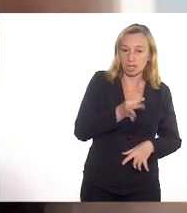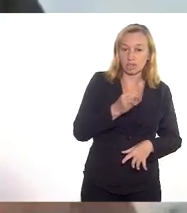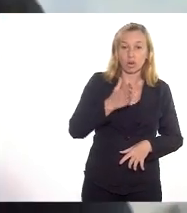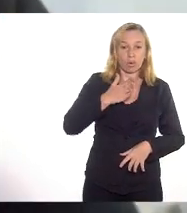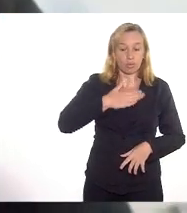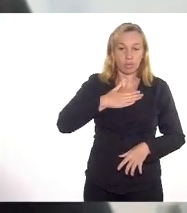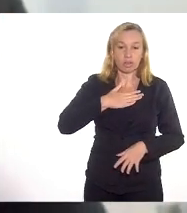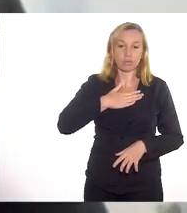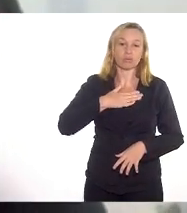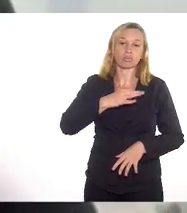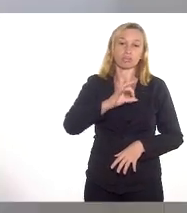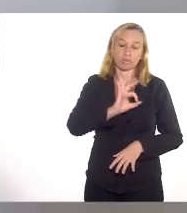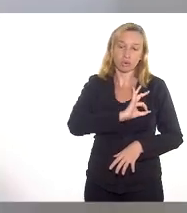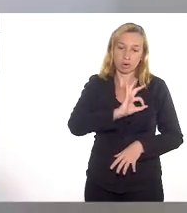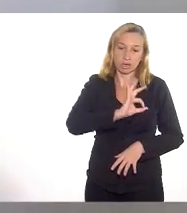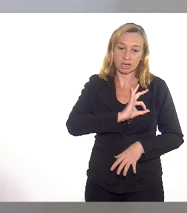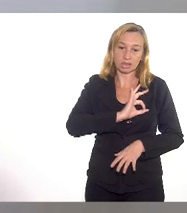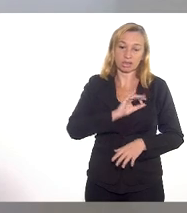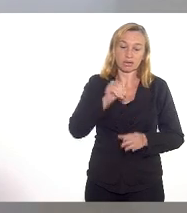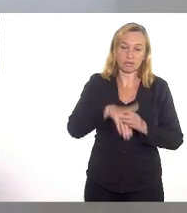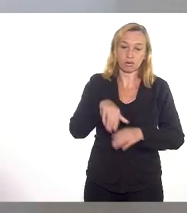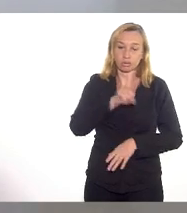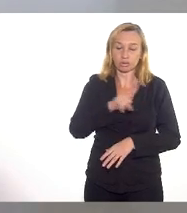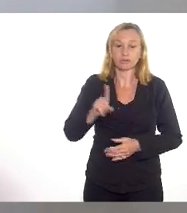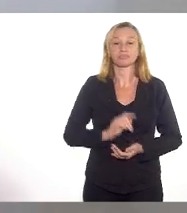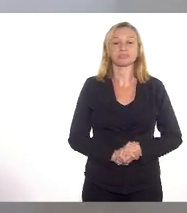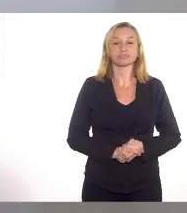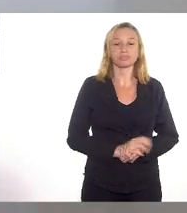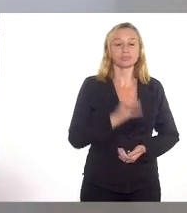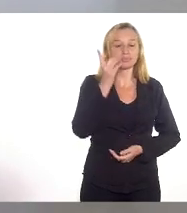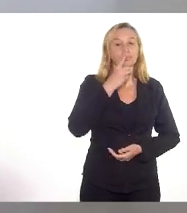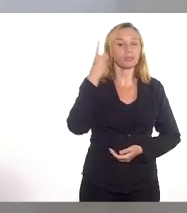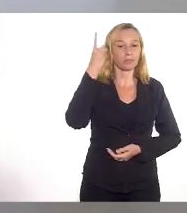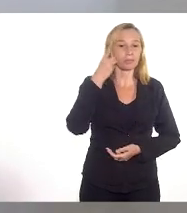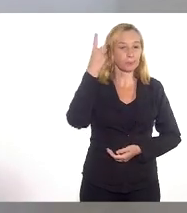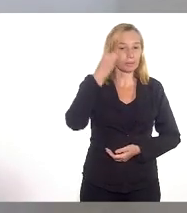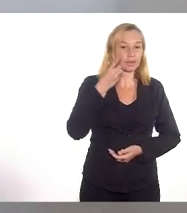é não. Deputado Rodrigo Bacelar.